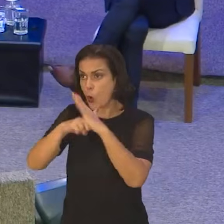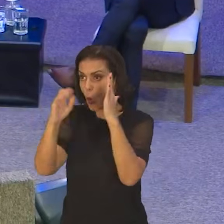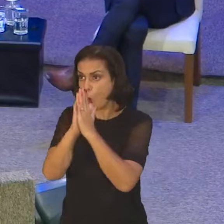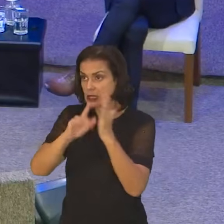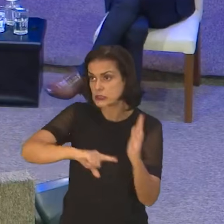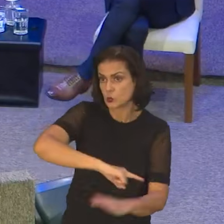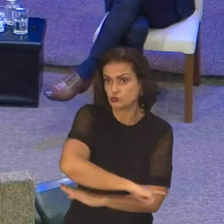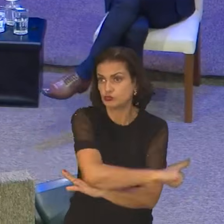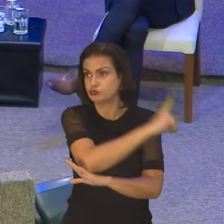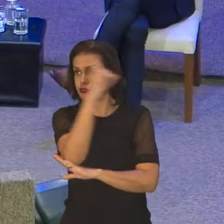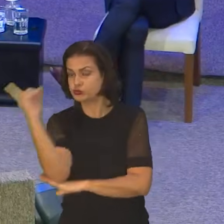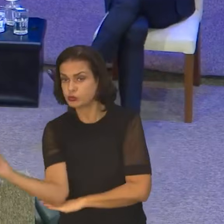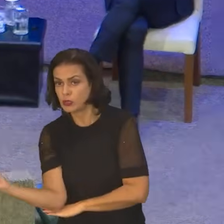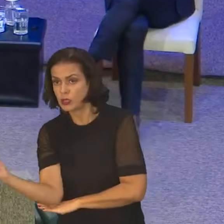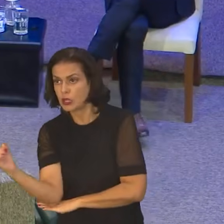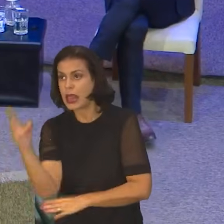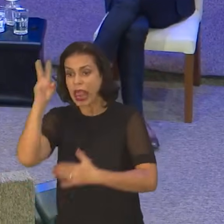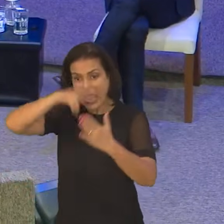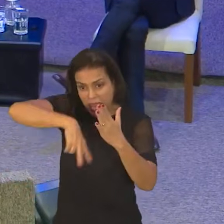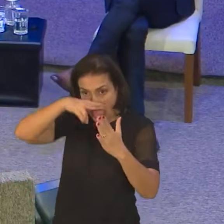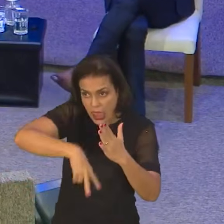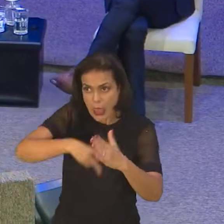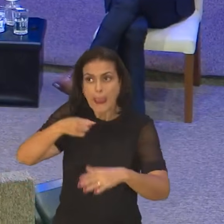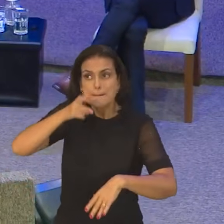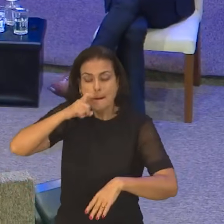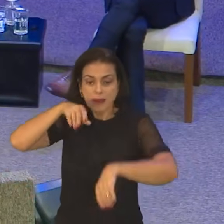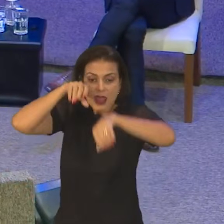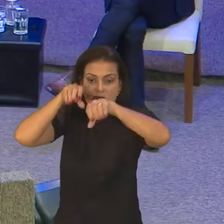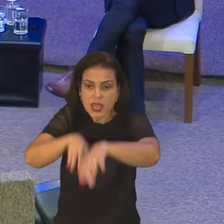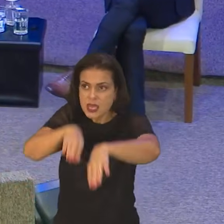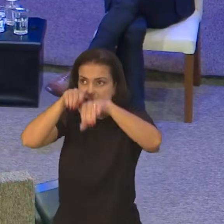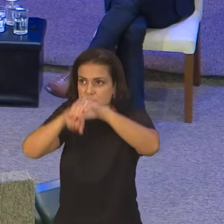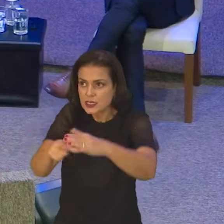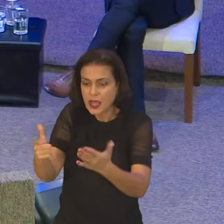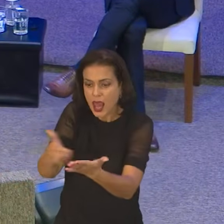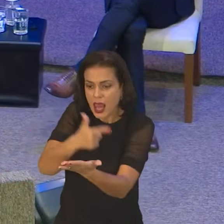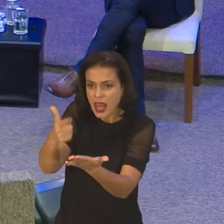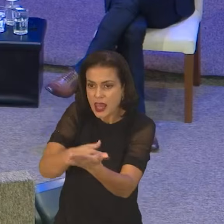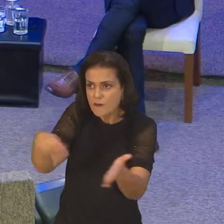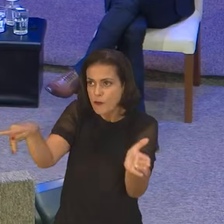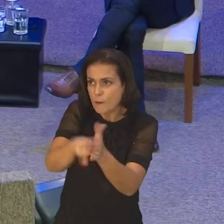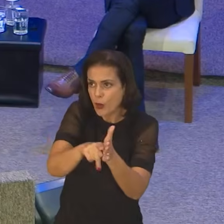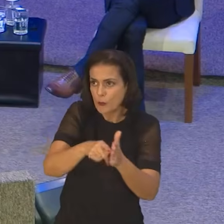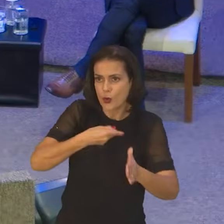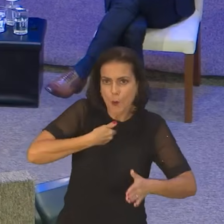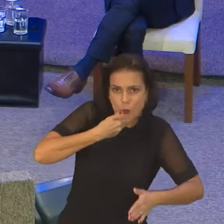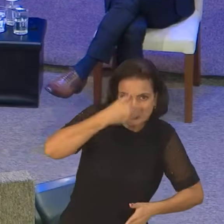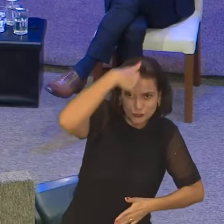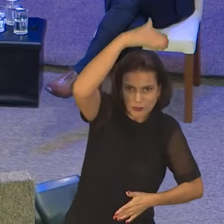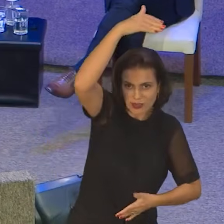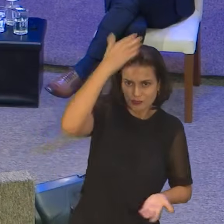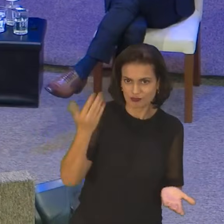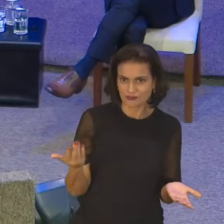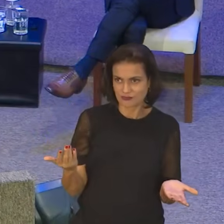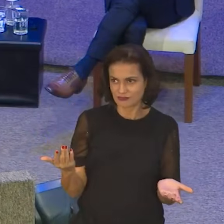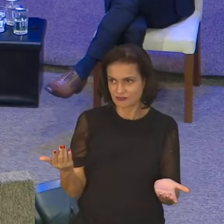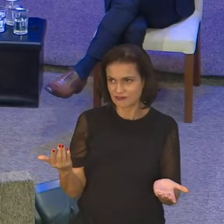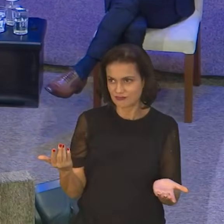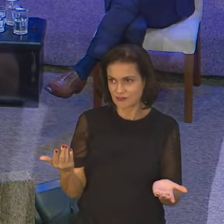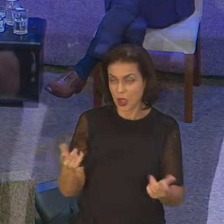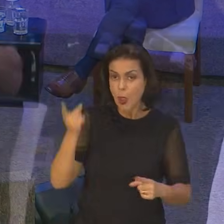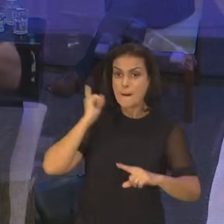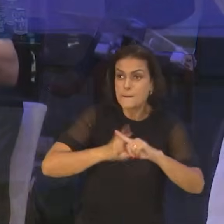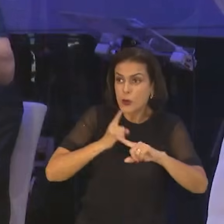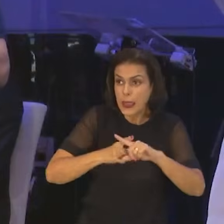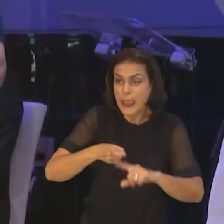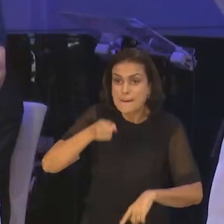E quando a criança começa a ler, os pais ensinam ela a ler o livro sagrado dos muçulmanos. Porque o